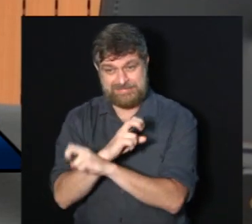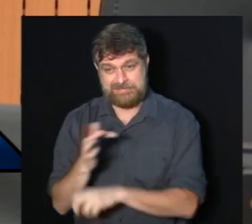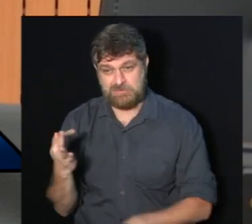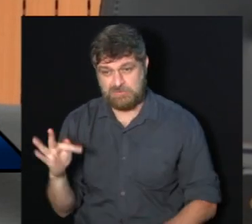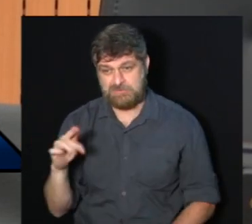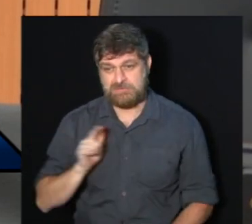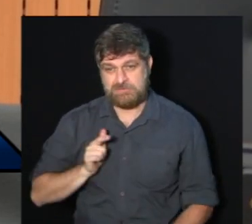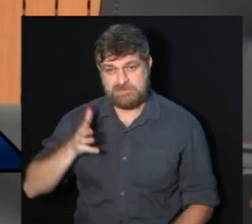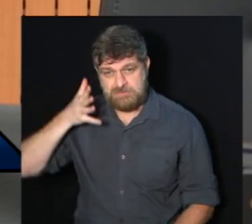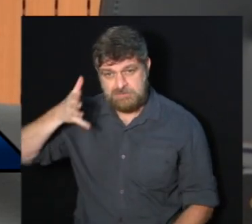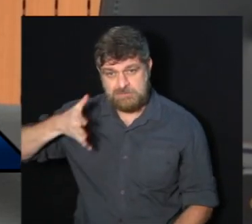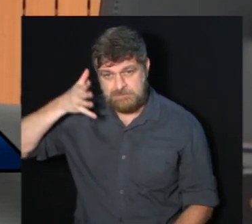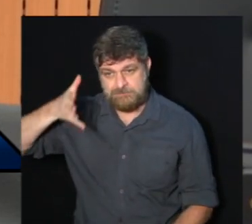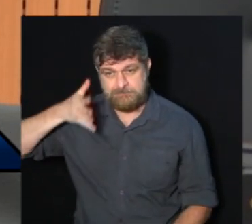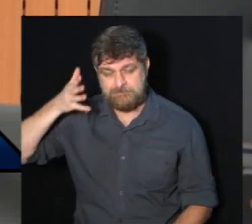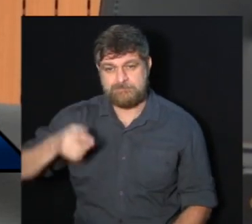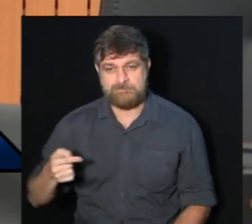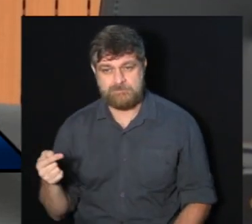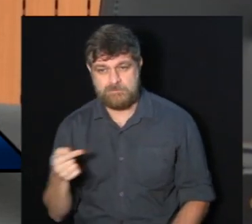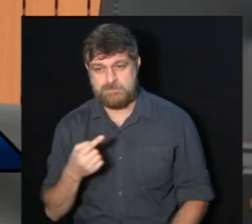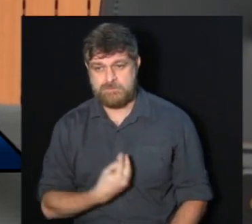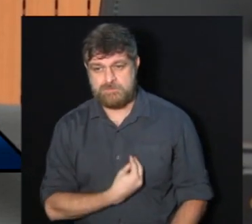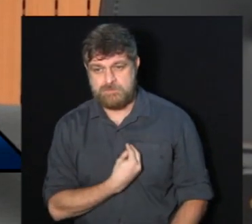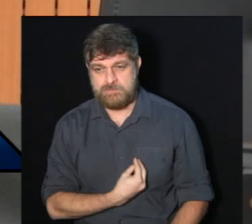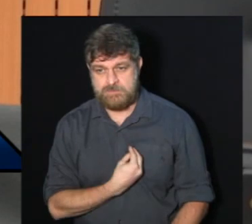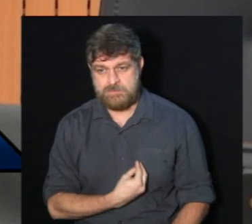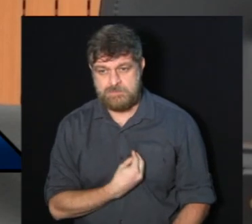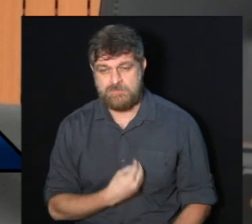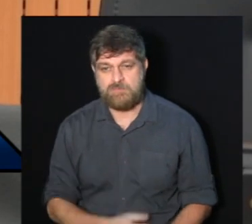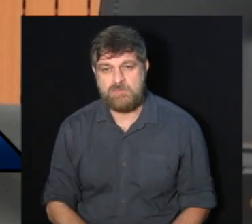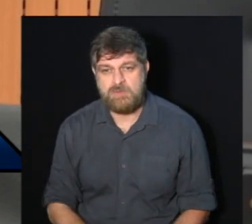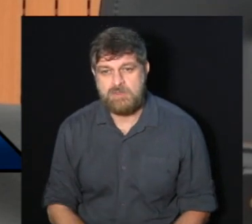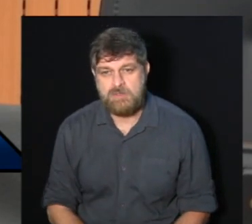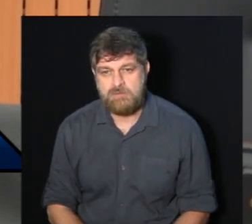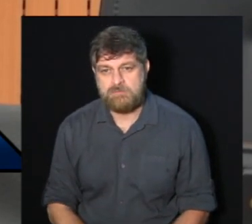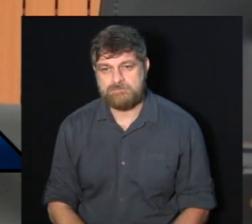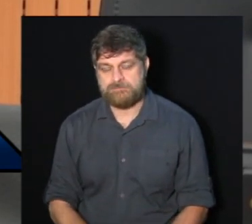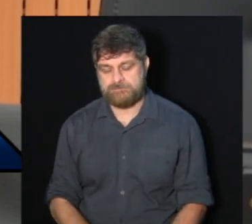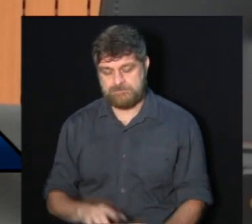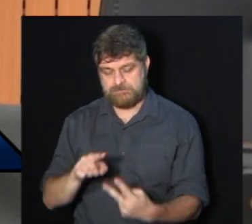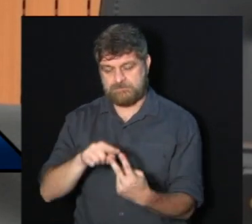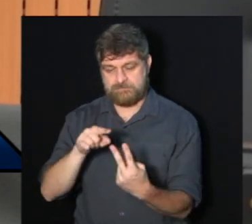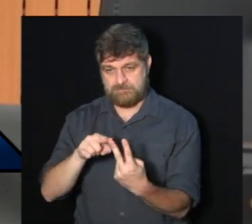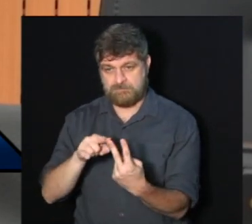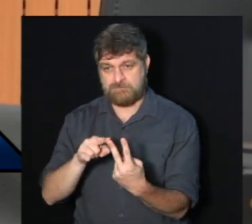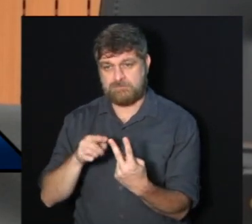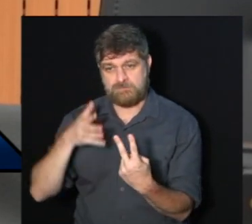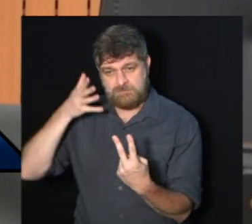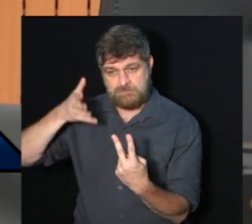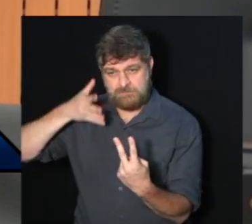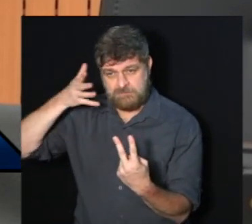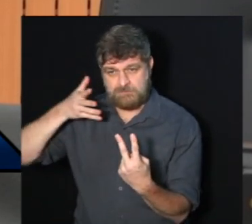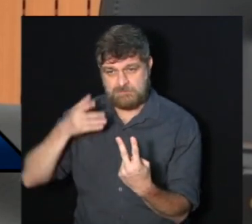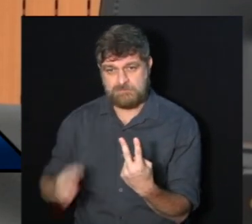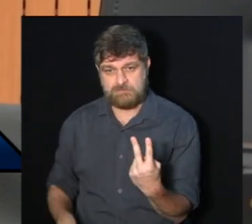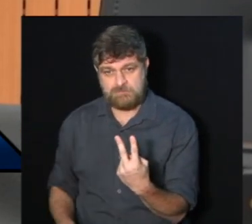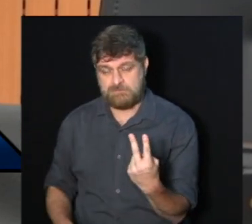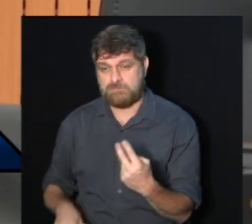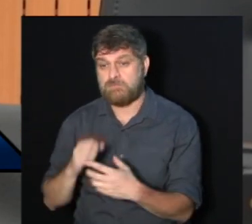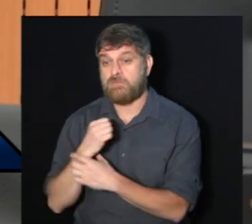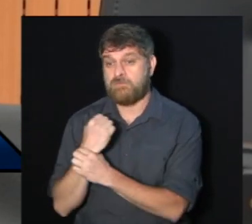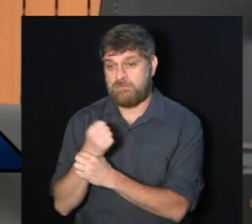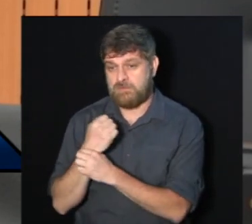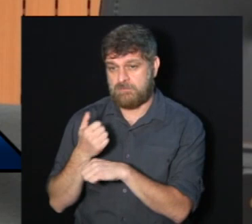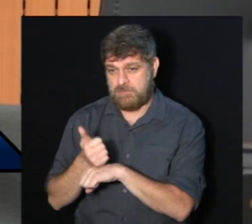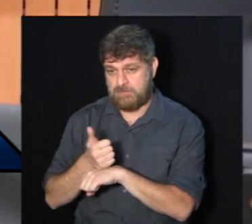os palestrantes, a Laísa, Sebastião Santini e Tiago Melendes Rita. Ambos os dois são